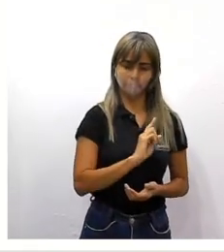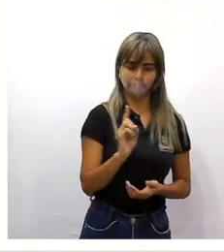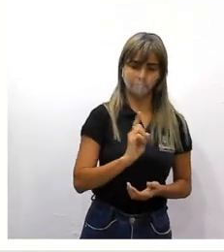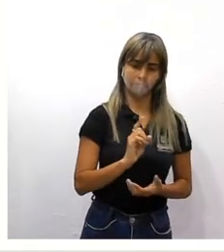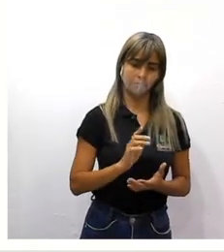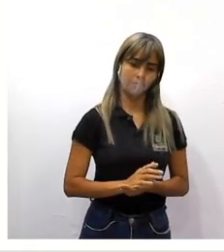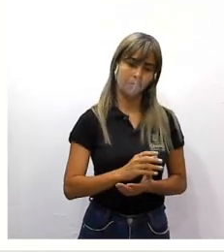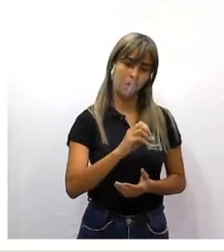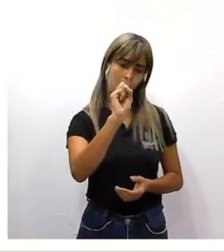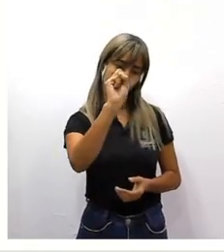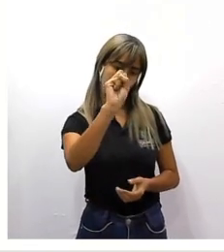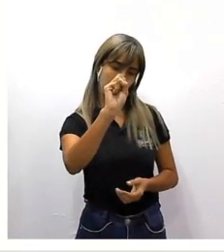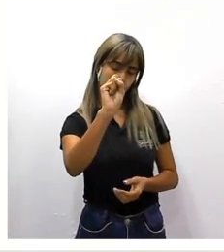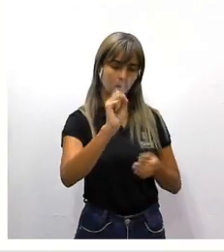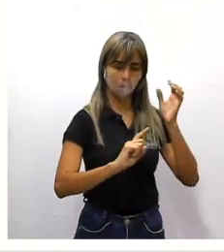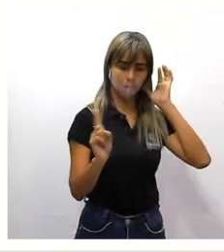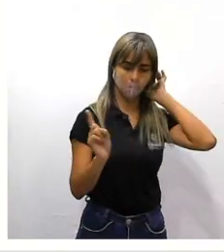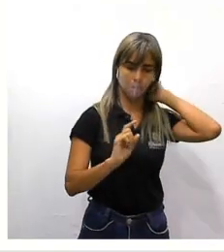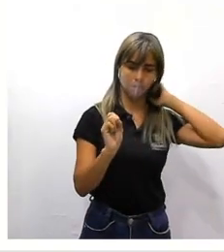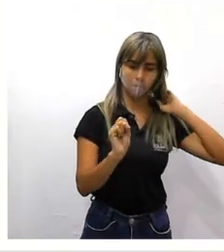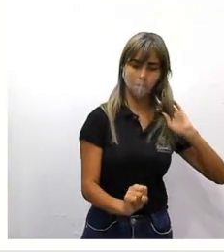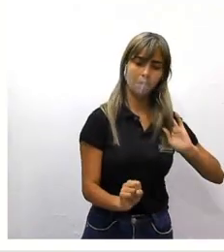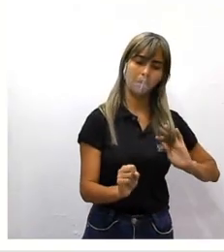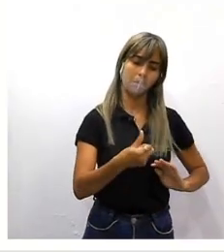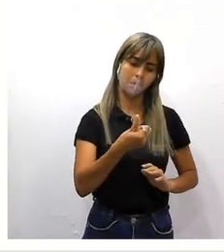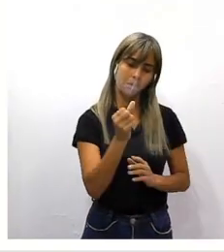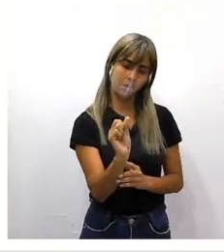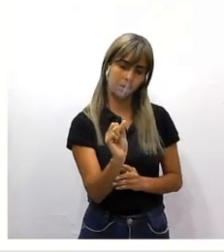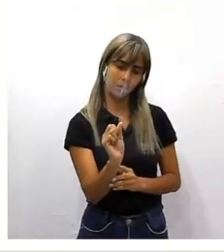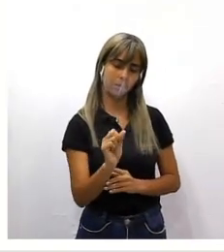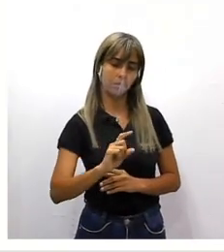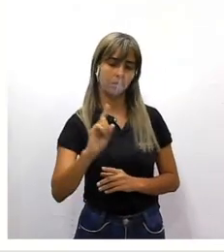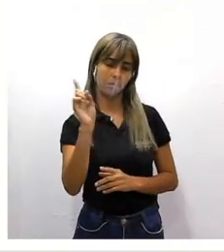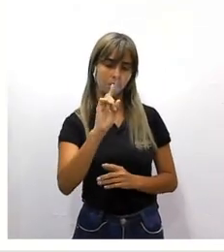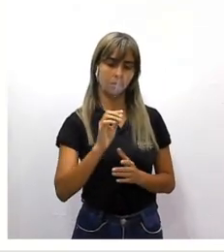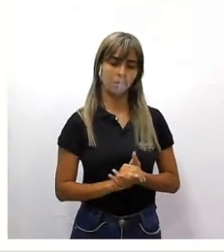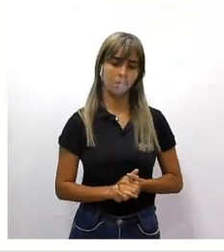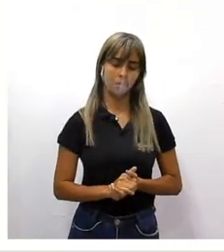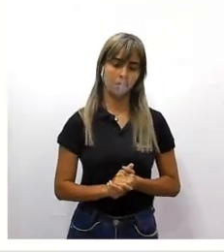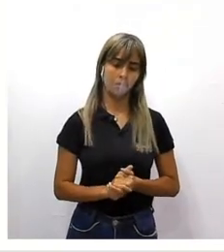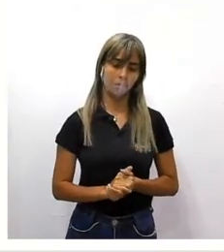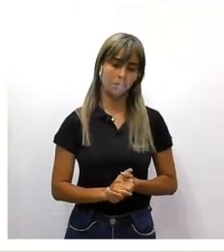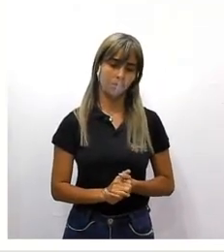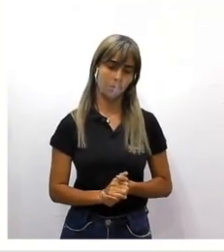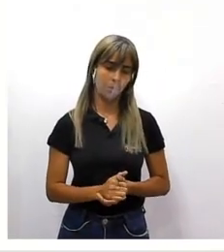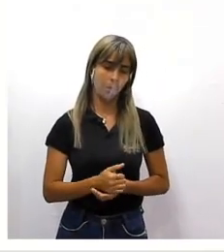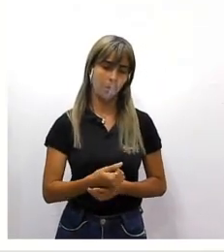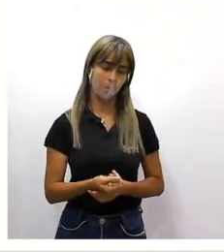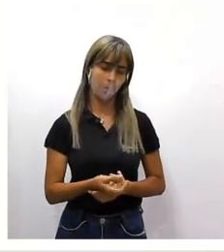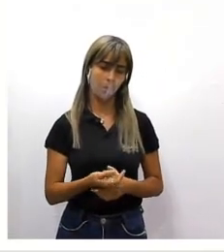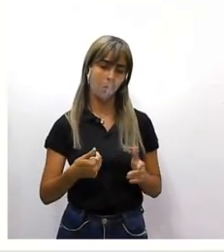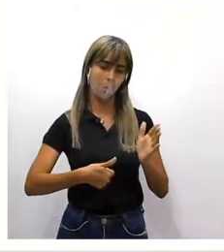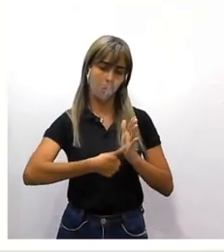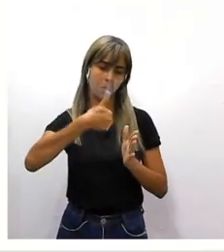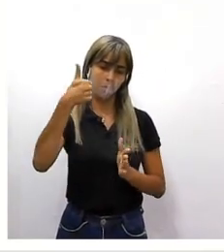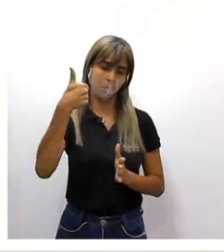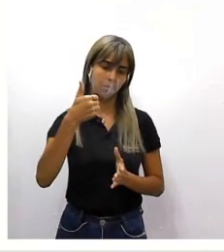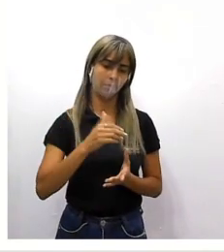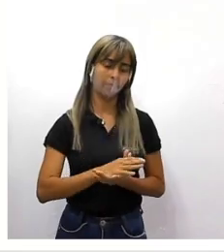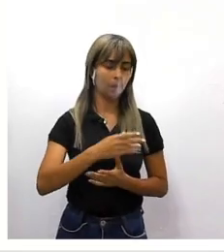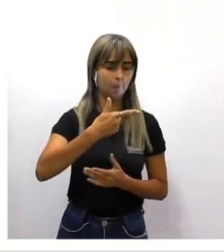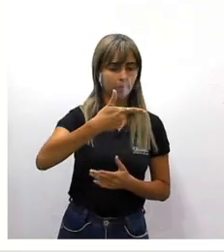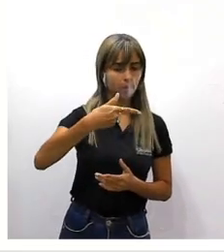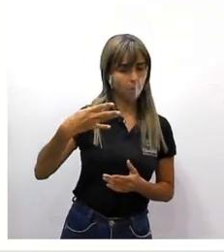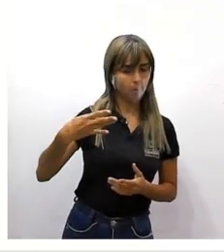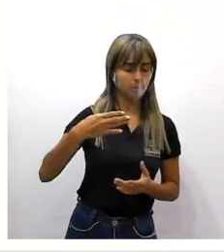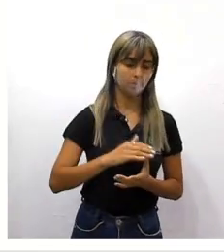18. 8 em cima não tem 8. 16 em cima não tem 16. Então, o comum, primeiro comum, nesse caso, o mínimo múltiplo comum é